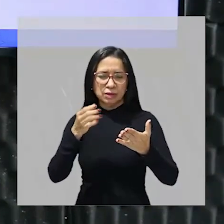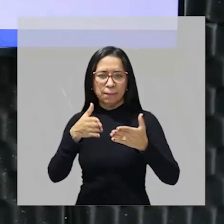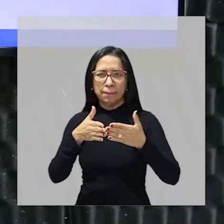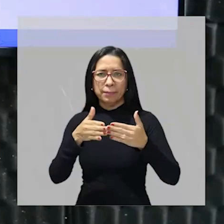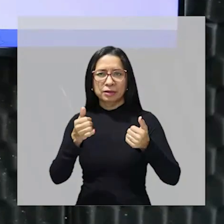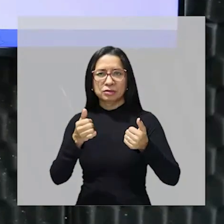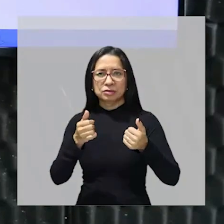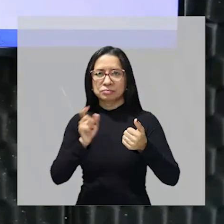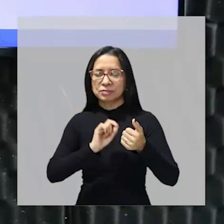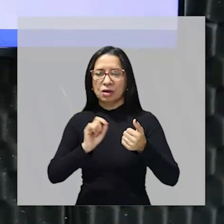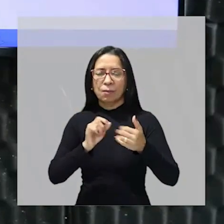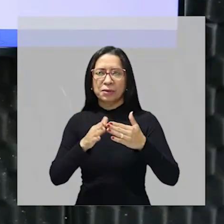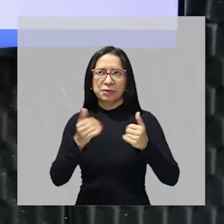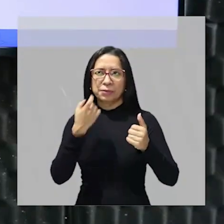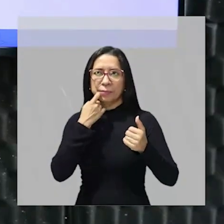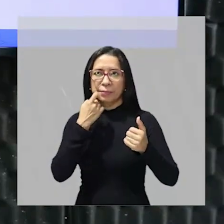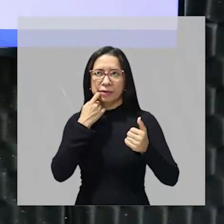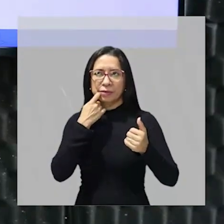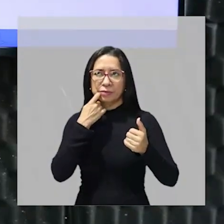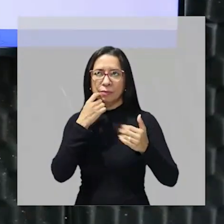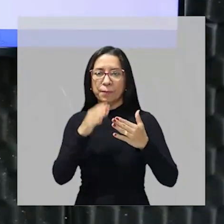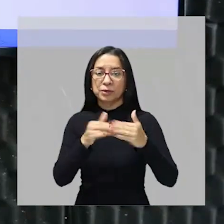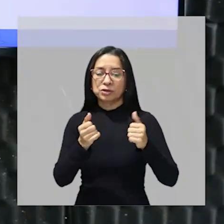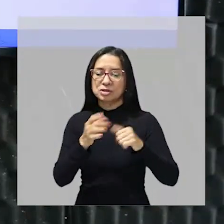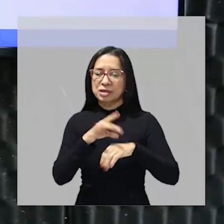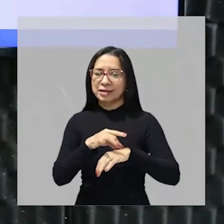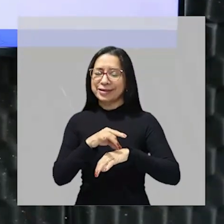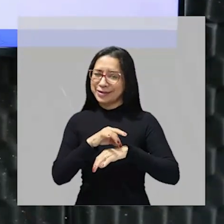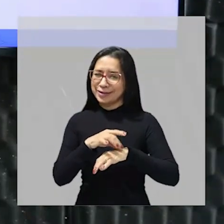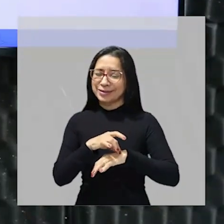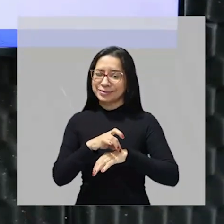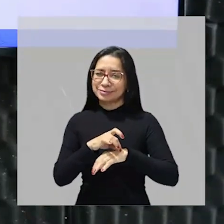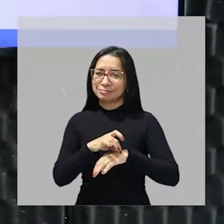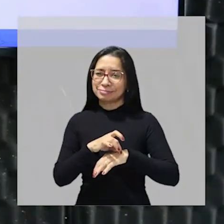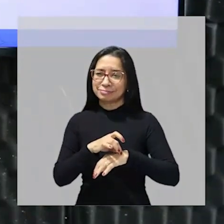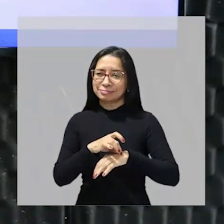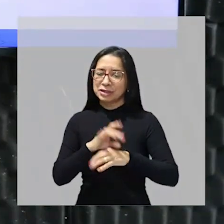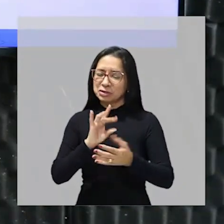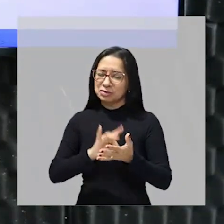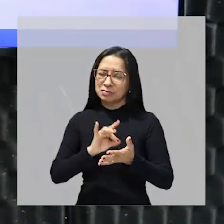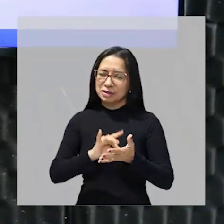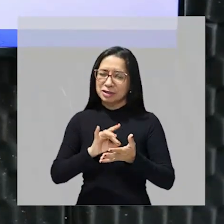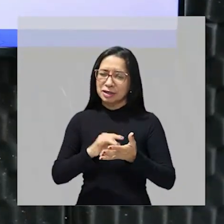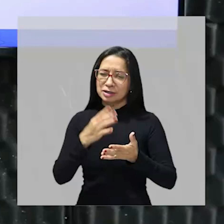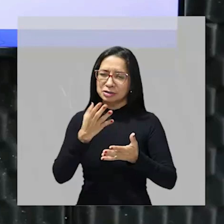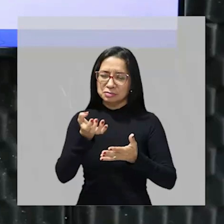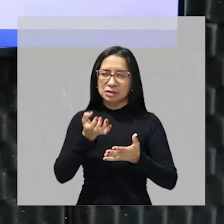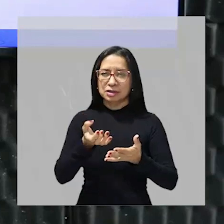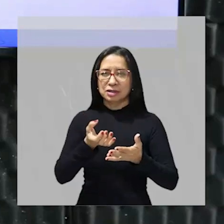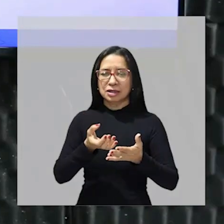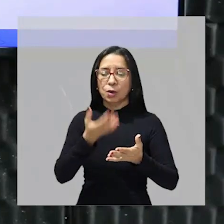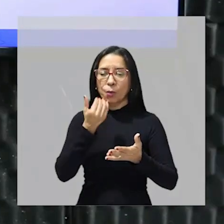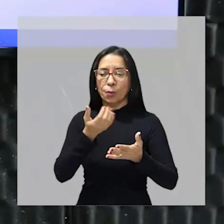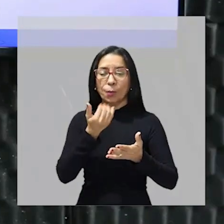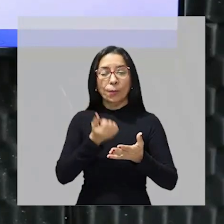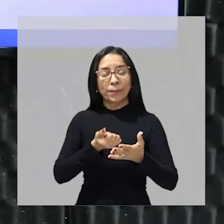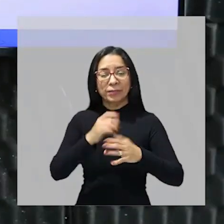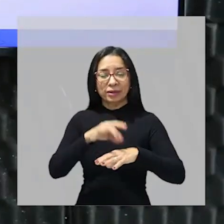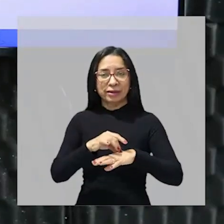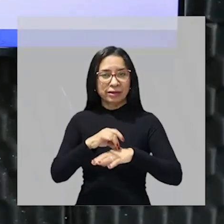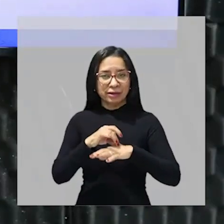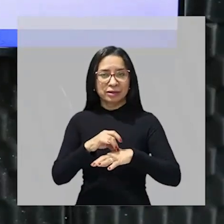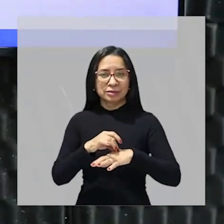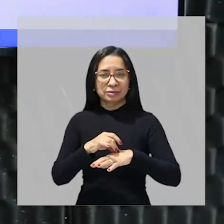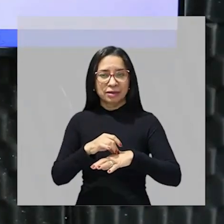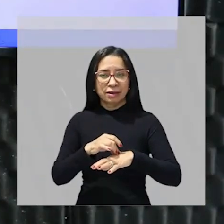né? Ah, eu vou pedir peixe, eu vou pedir carne. Ah, será que eu quero comer carne? Será que não é melhor um frango? Então, eu preciso ter certeza